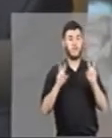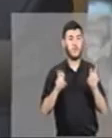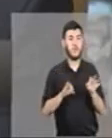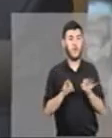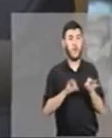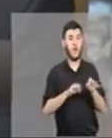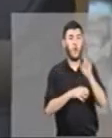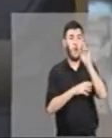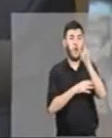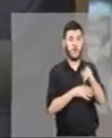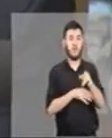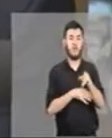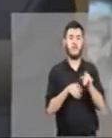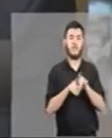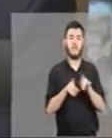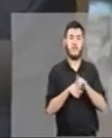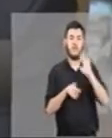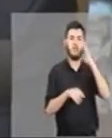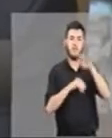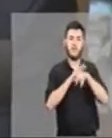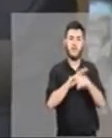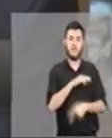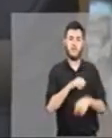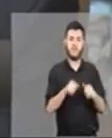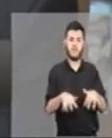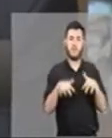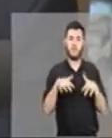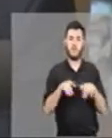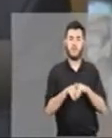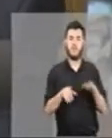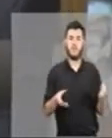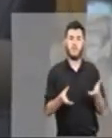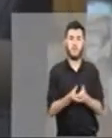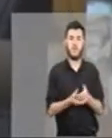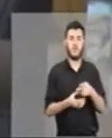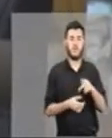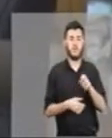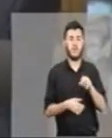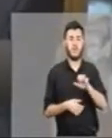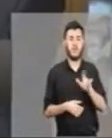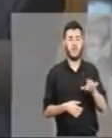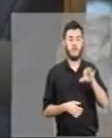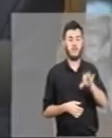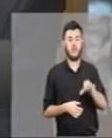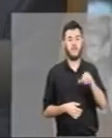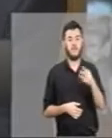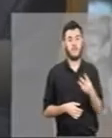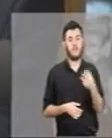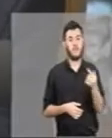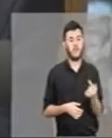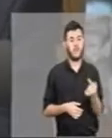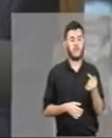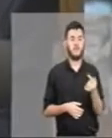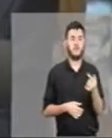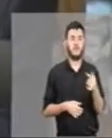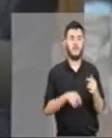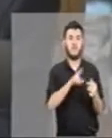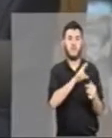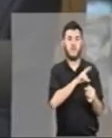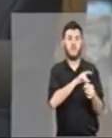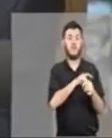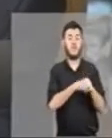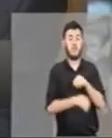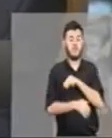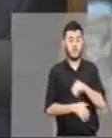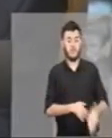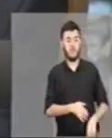resolvida por essa corte na ação penal 937, de que foi relator o ministro Barroso, dizer se afinal há ou não há